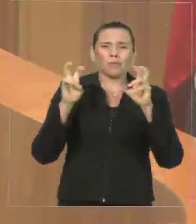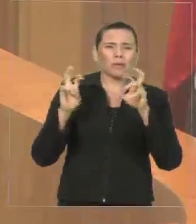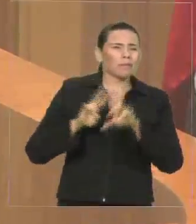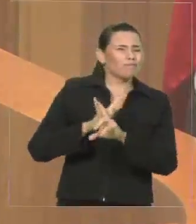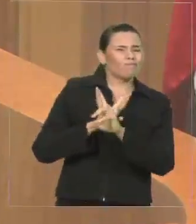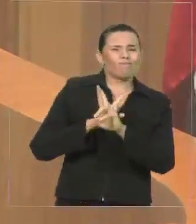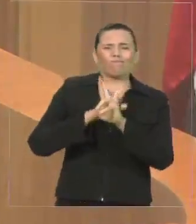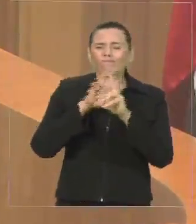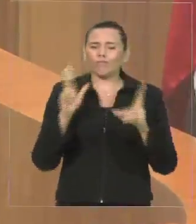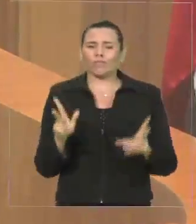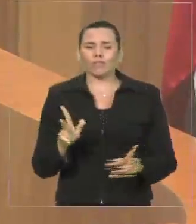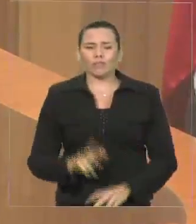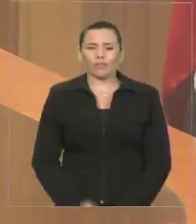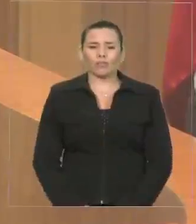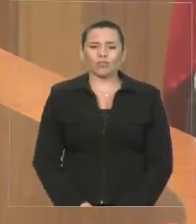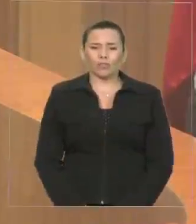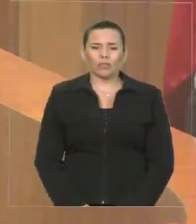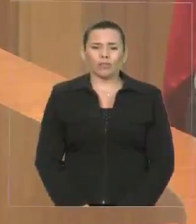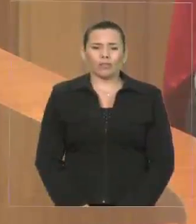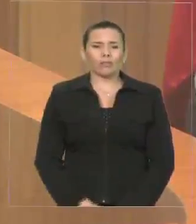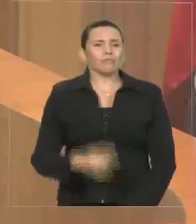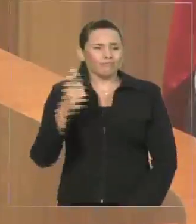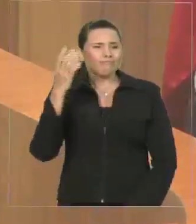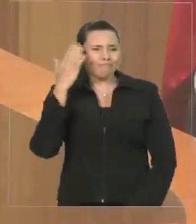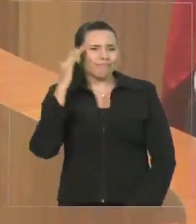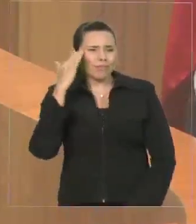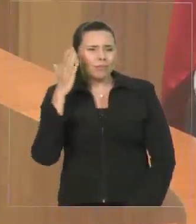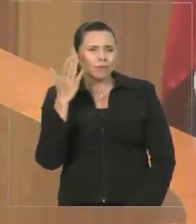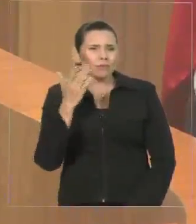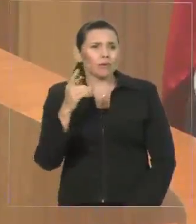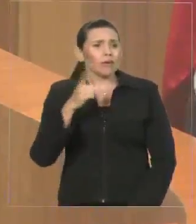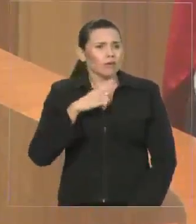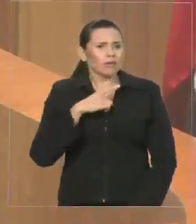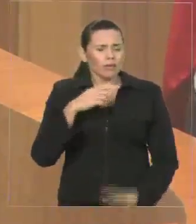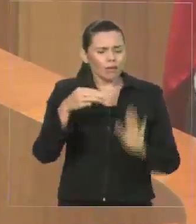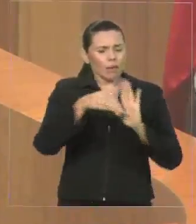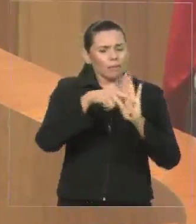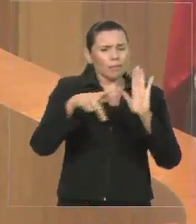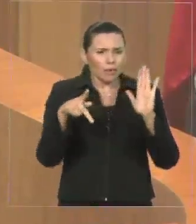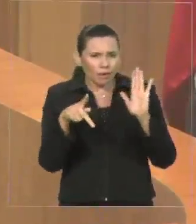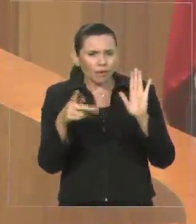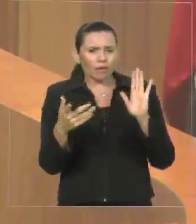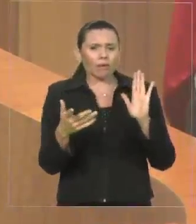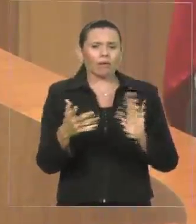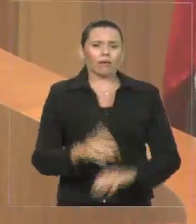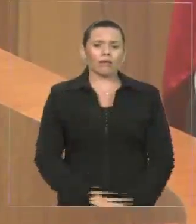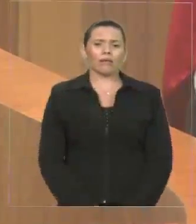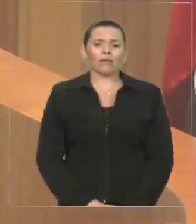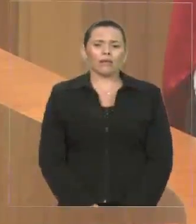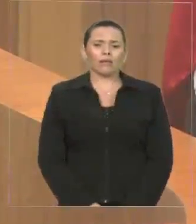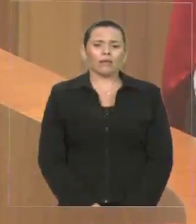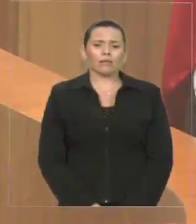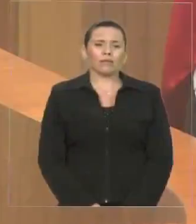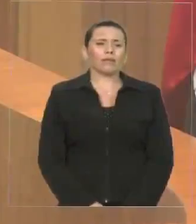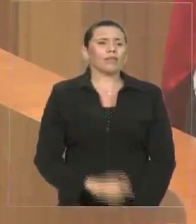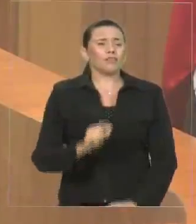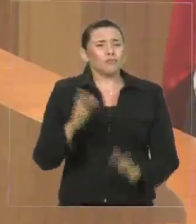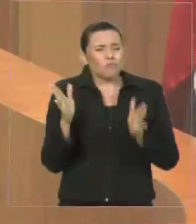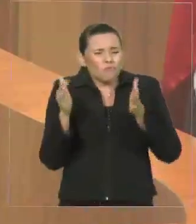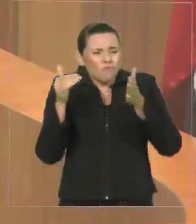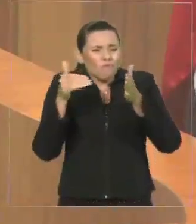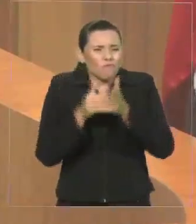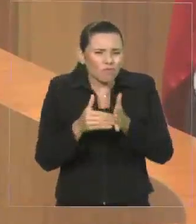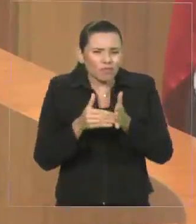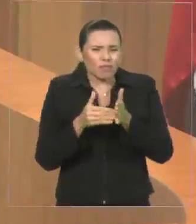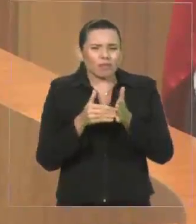que trata dos professores, que não fala nada na mensagem sobre a questão e que trata, desvia um tema completamente diferente. Eu